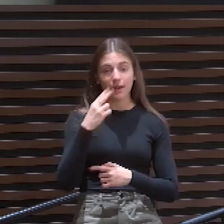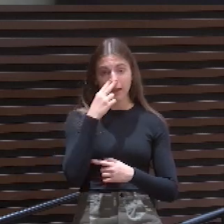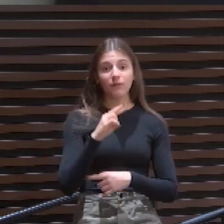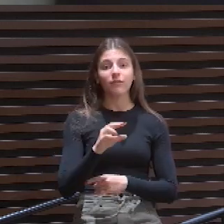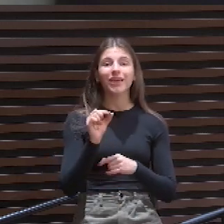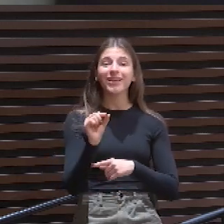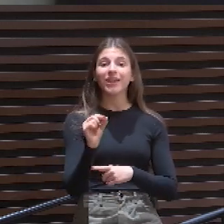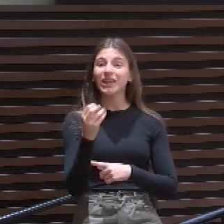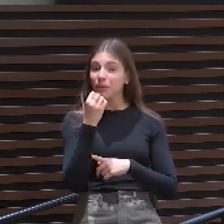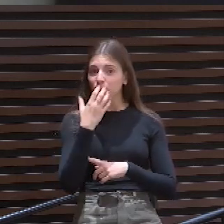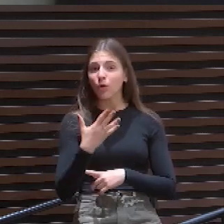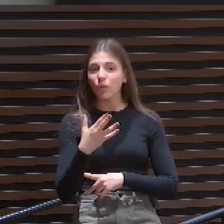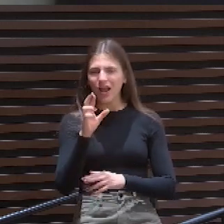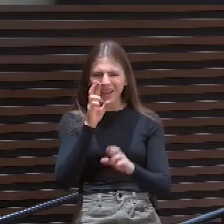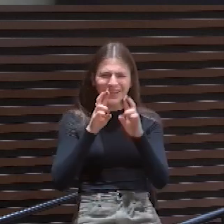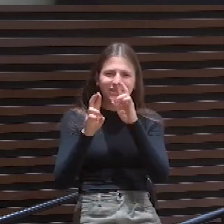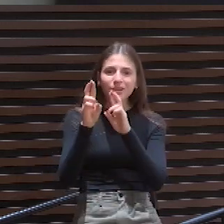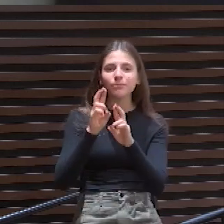examine o que é bom.